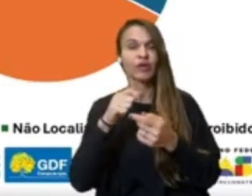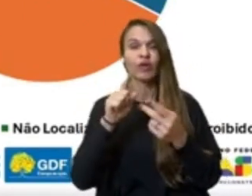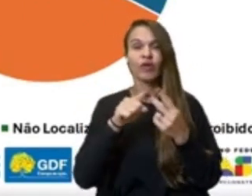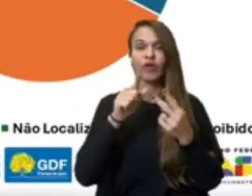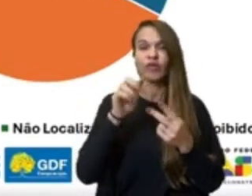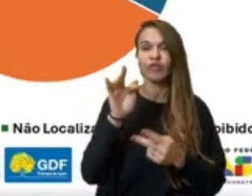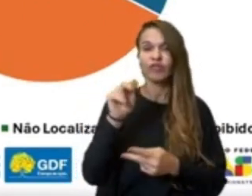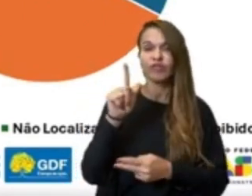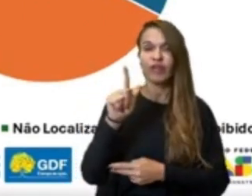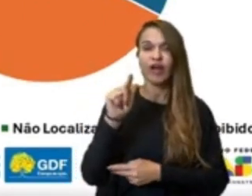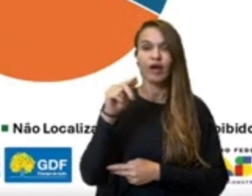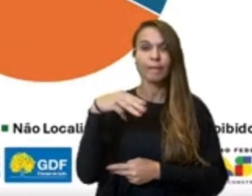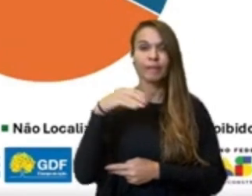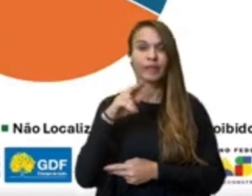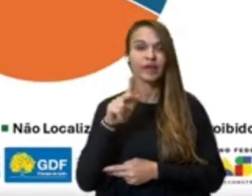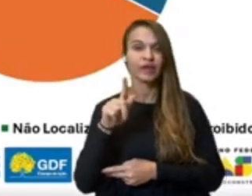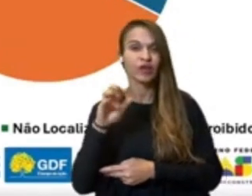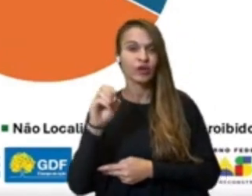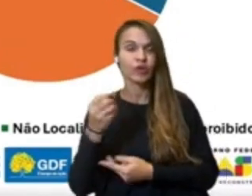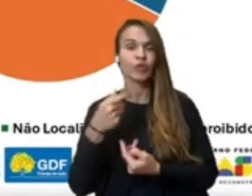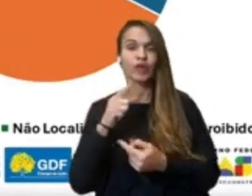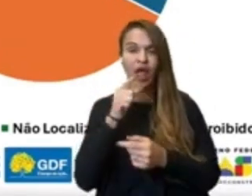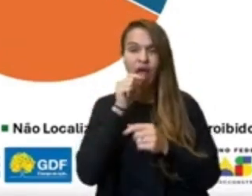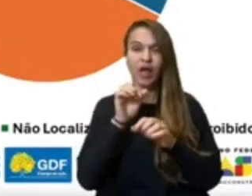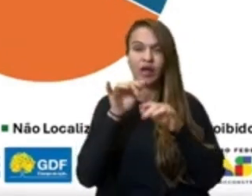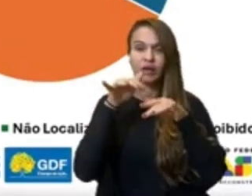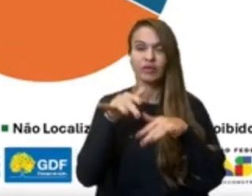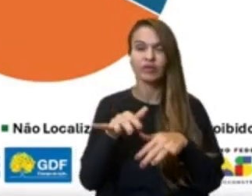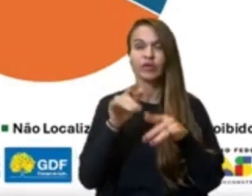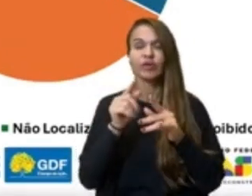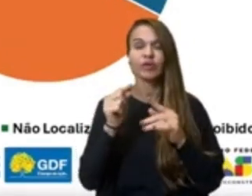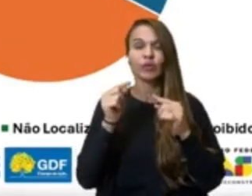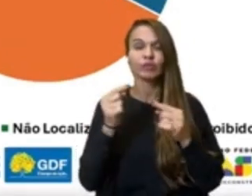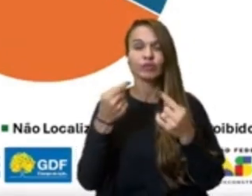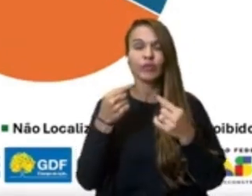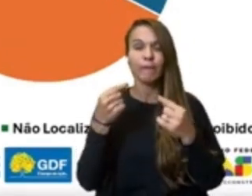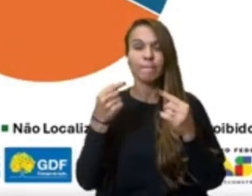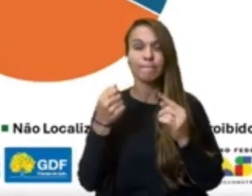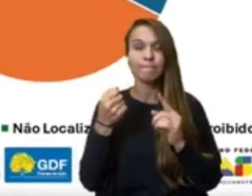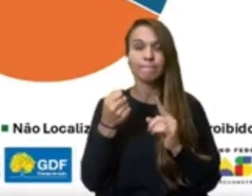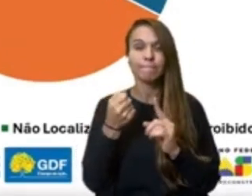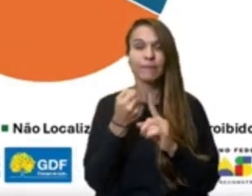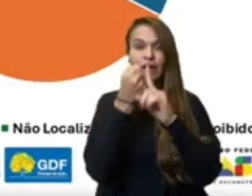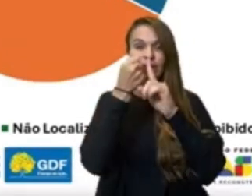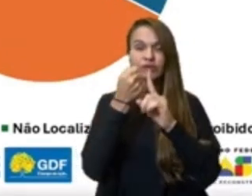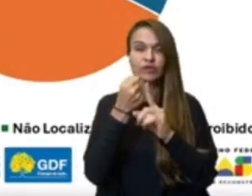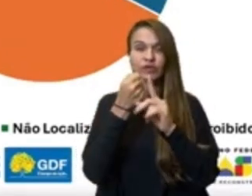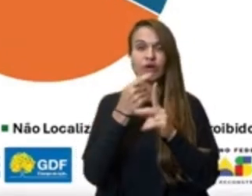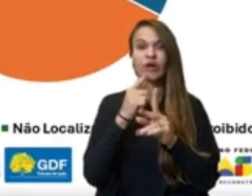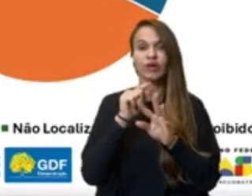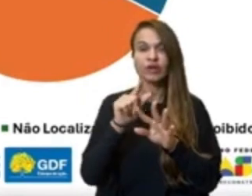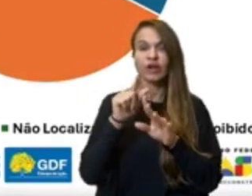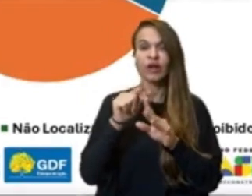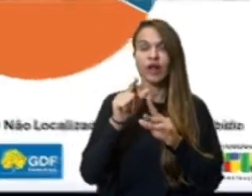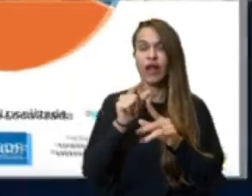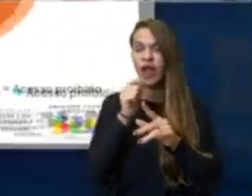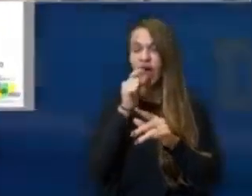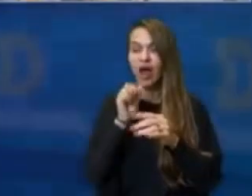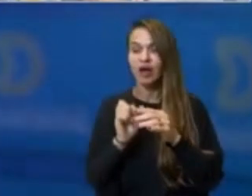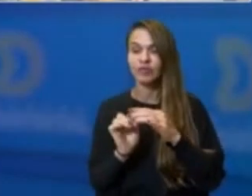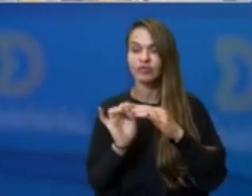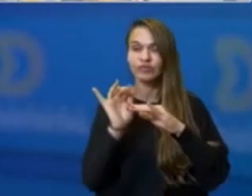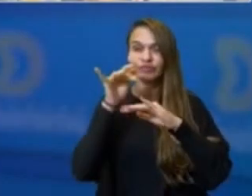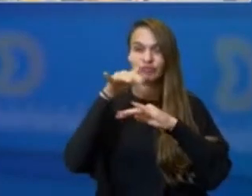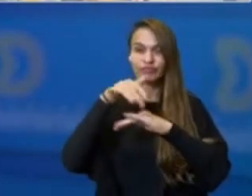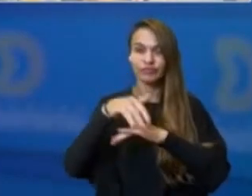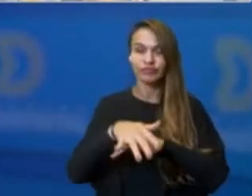perto, interferindo nessa questão da perenidade das nascentes, né?